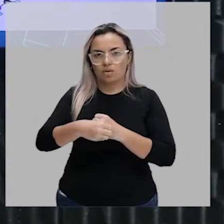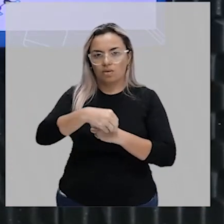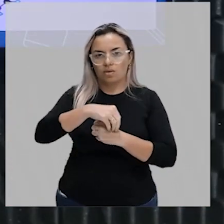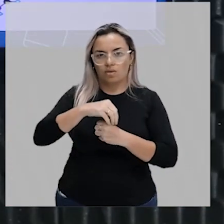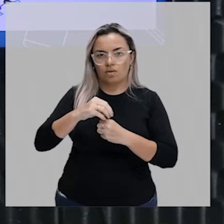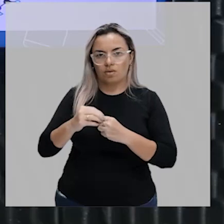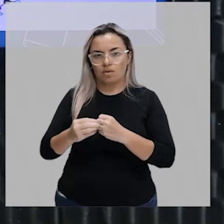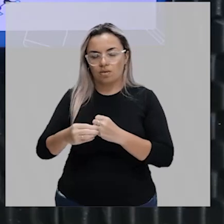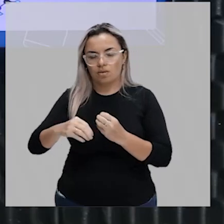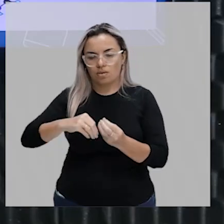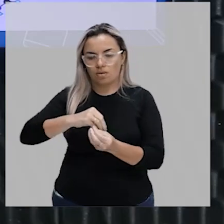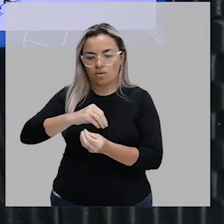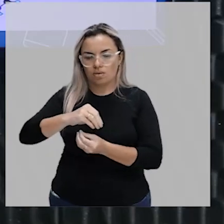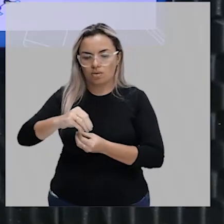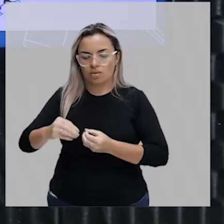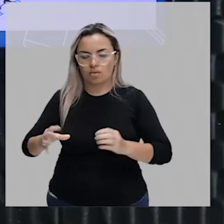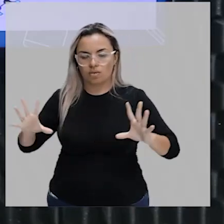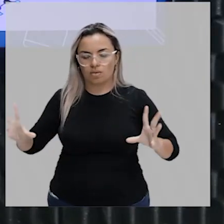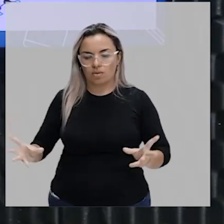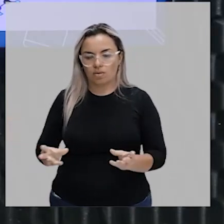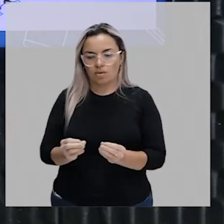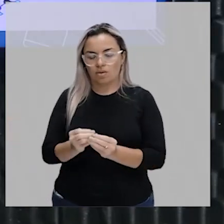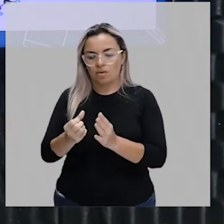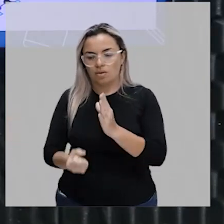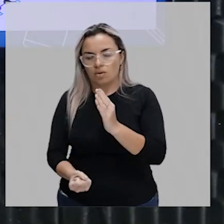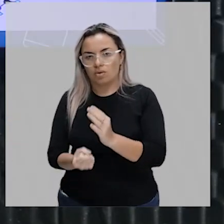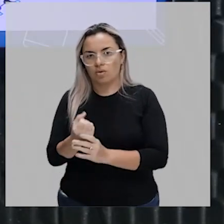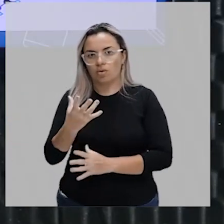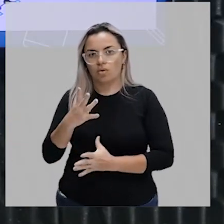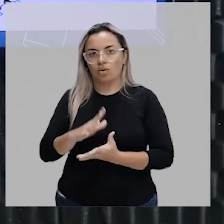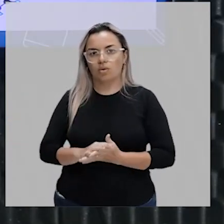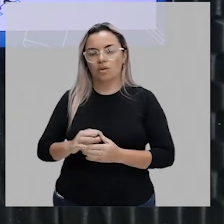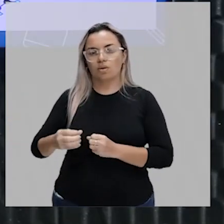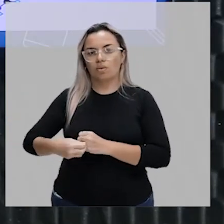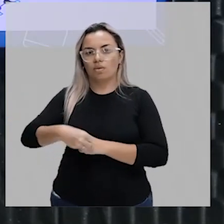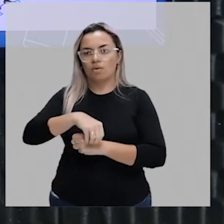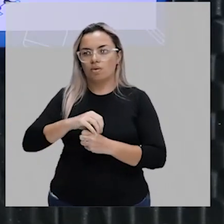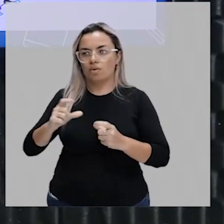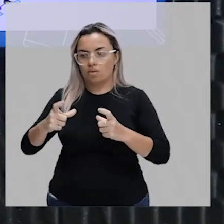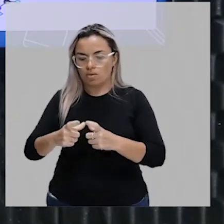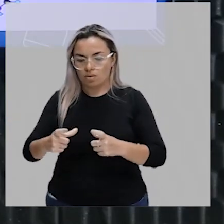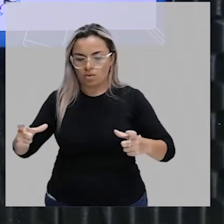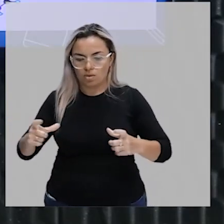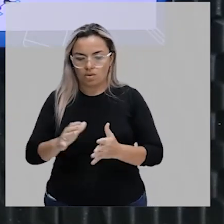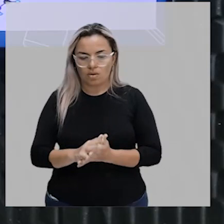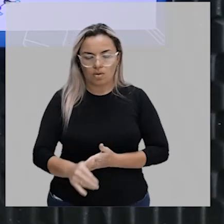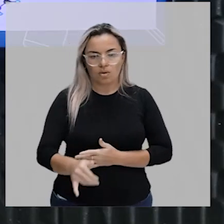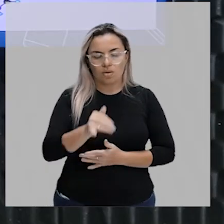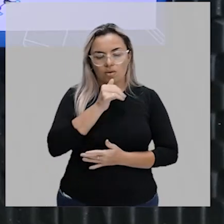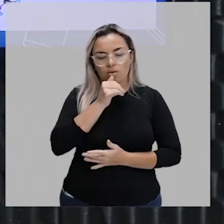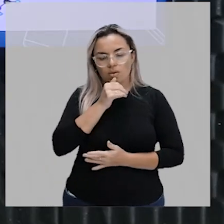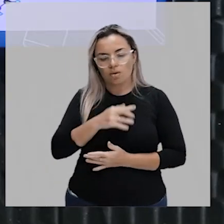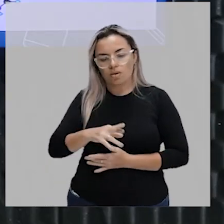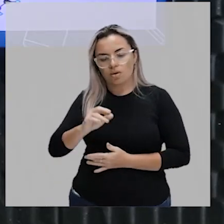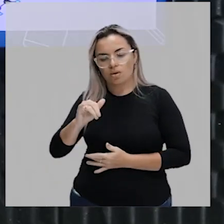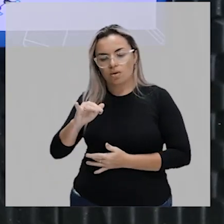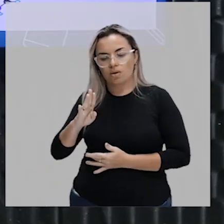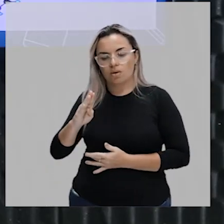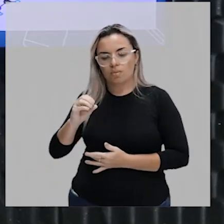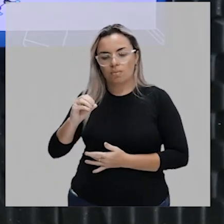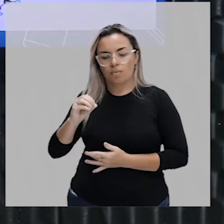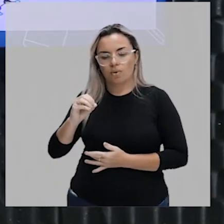fusão, originando outras moléculas maiores. Olha aqui, ó. Por exemplo, ribose,